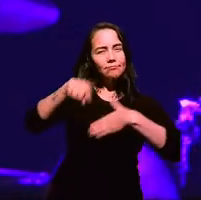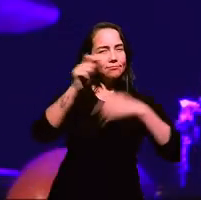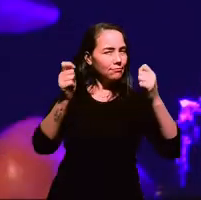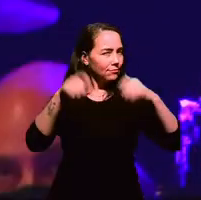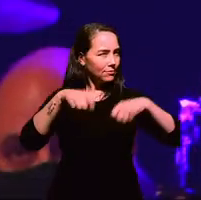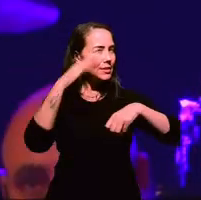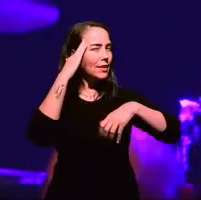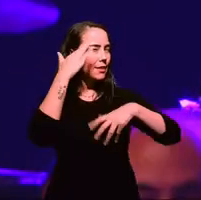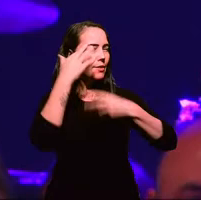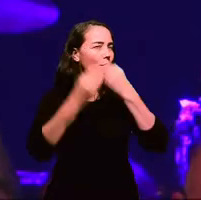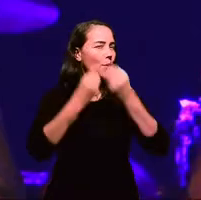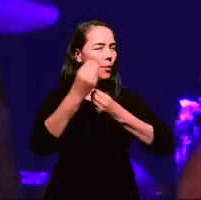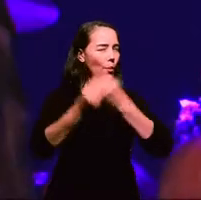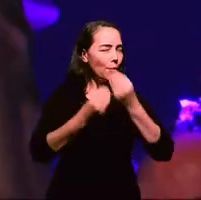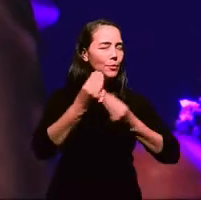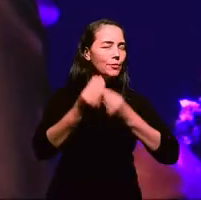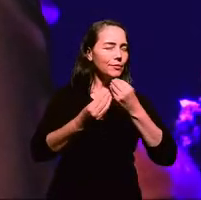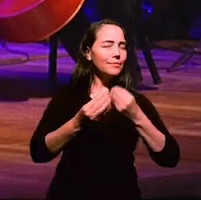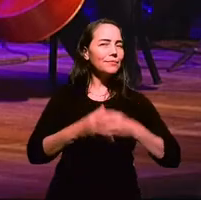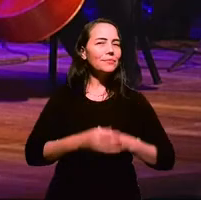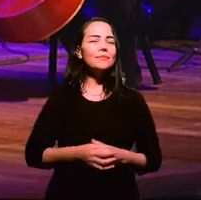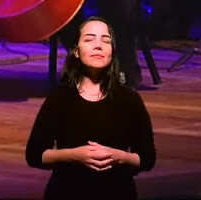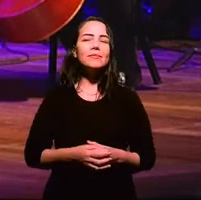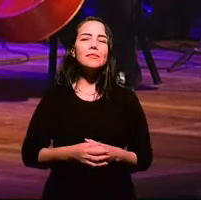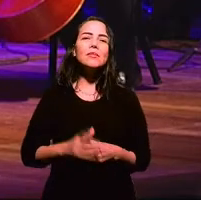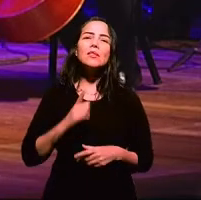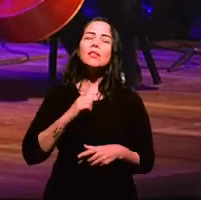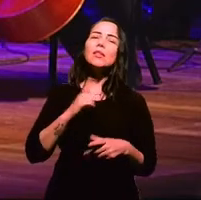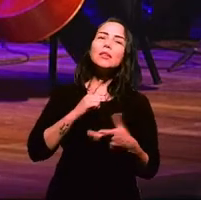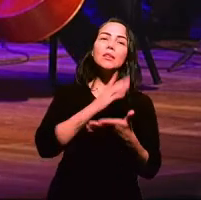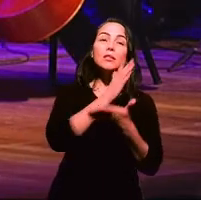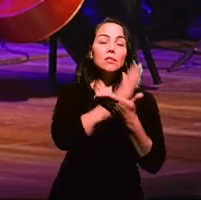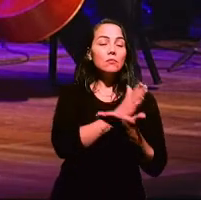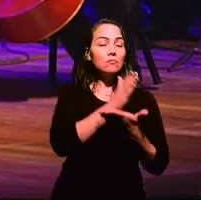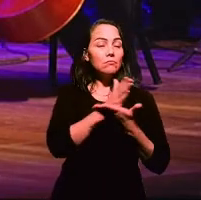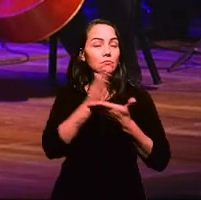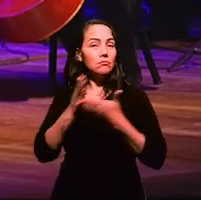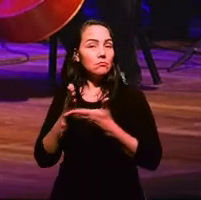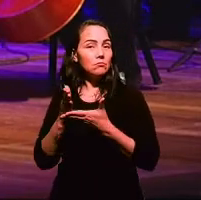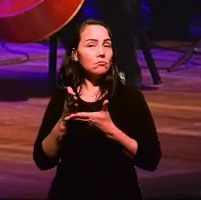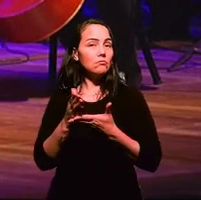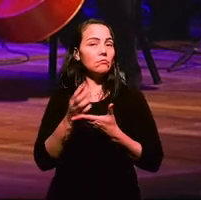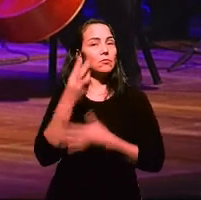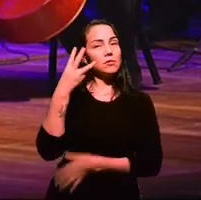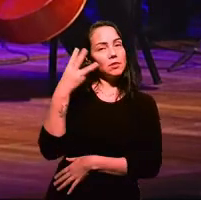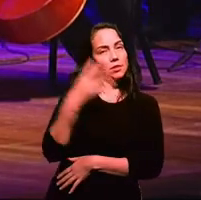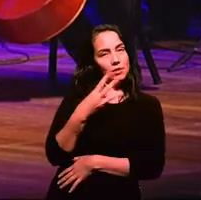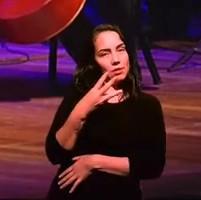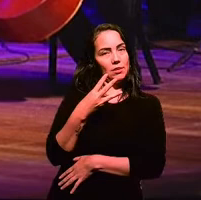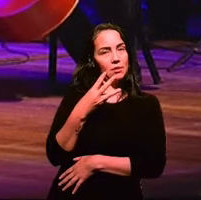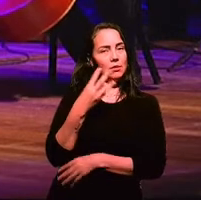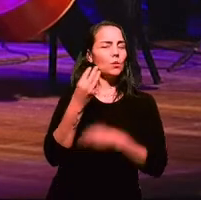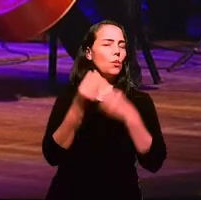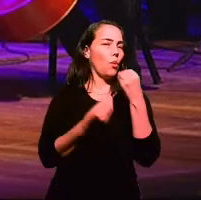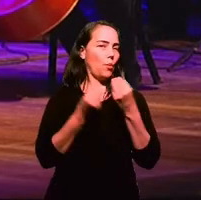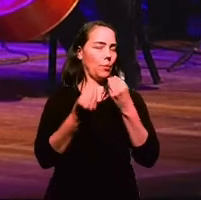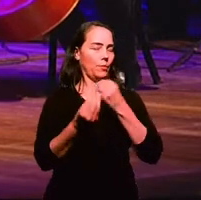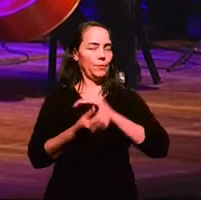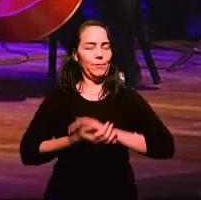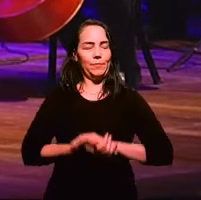então entender a dinâmica e a construção dele, ele foi dividido em três partes. A primeira parte,